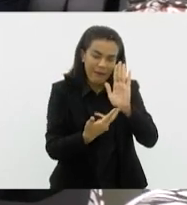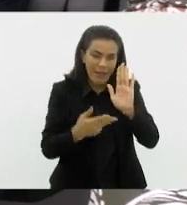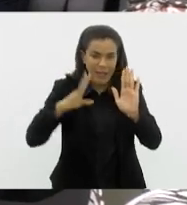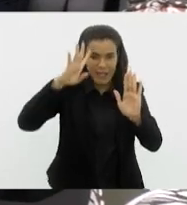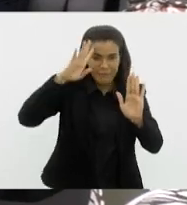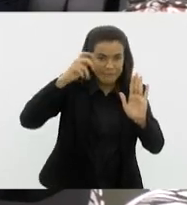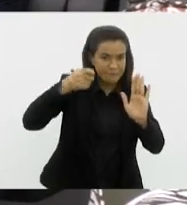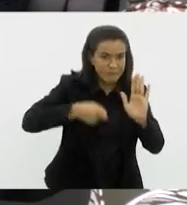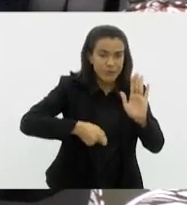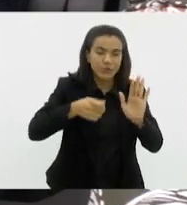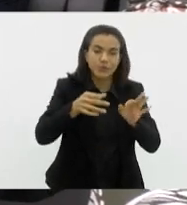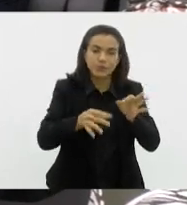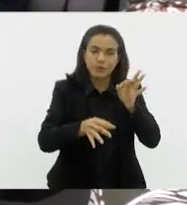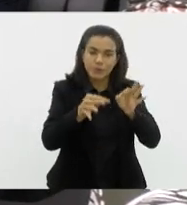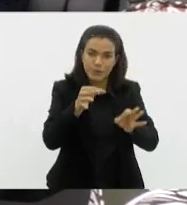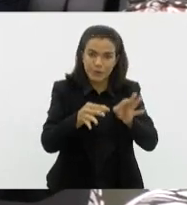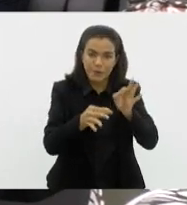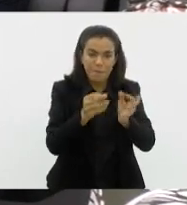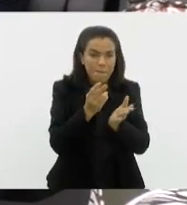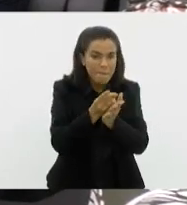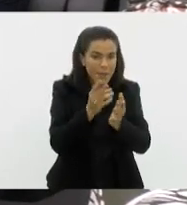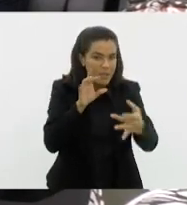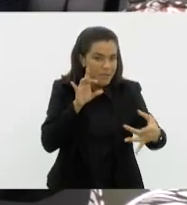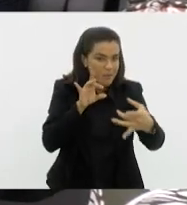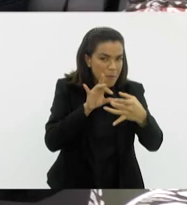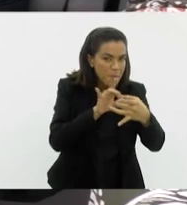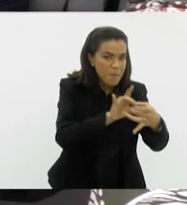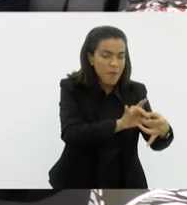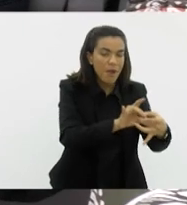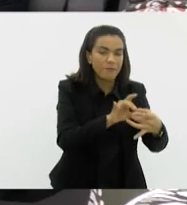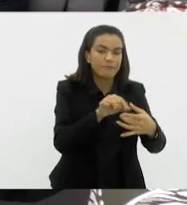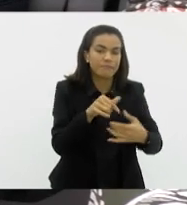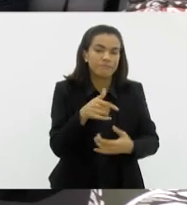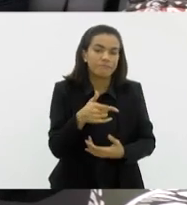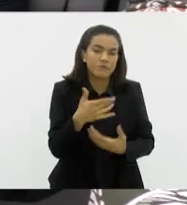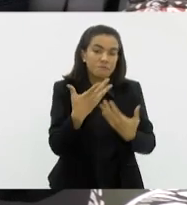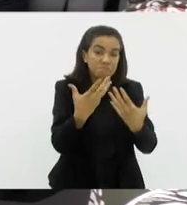decisões judiciais também que vão nesse mesmo sentido, de considerar